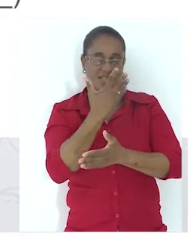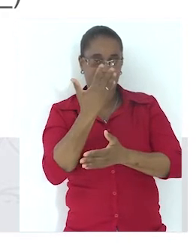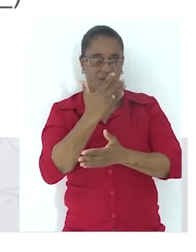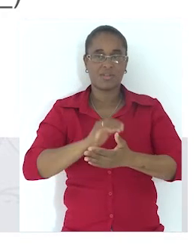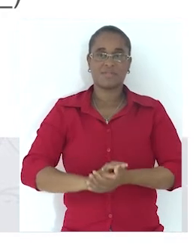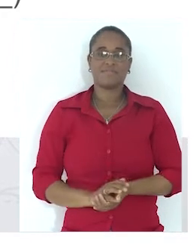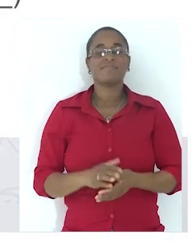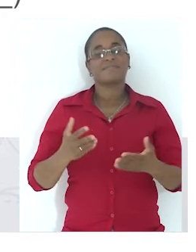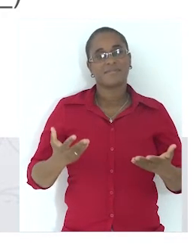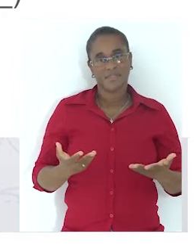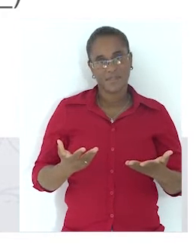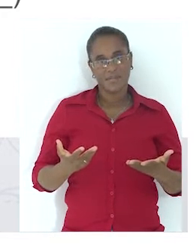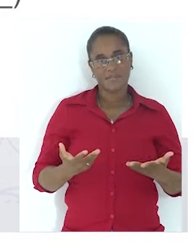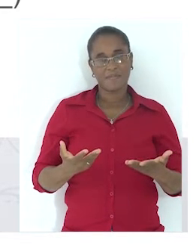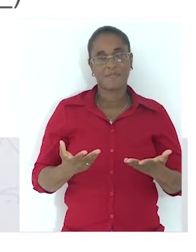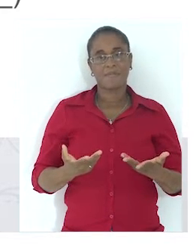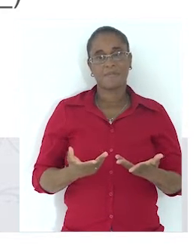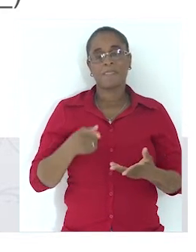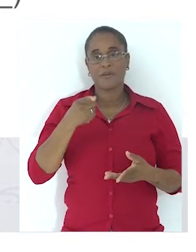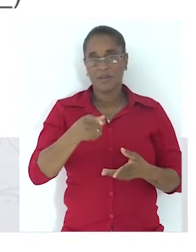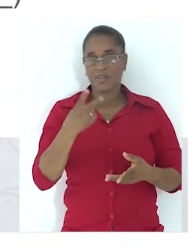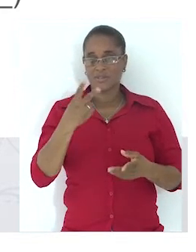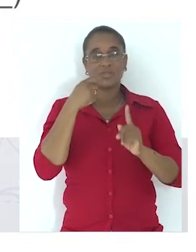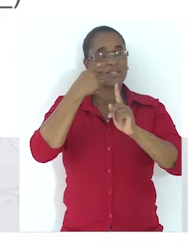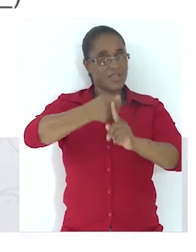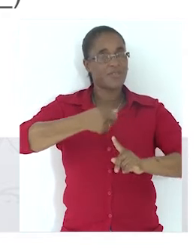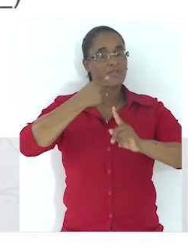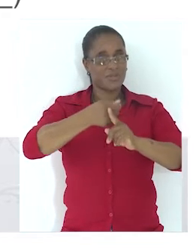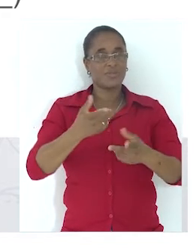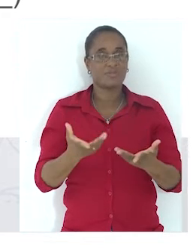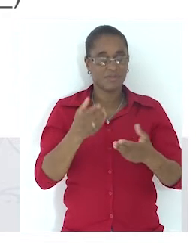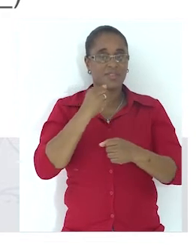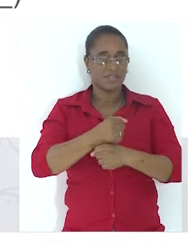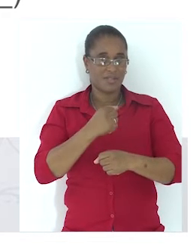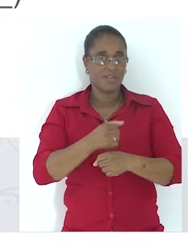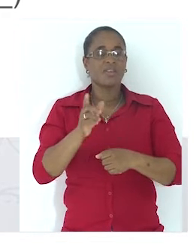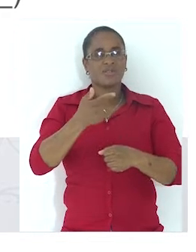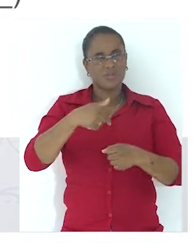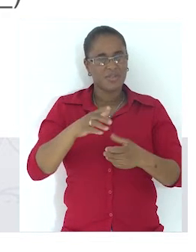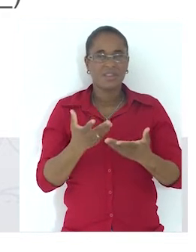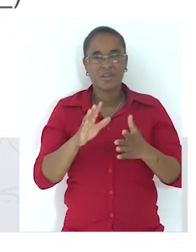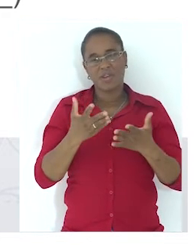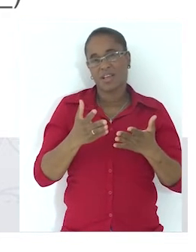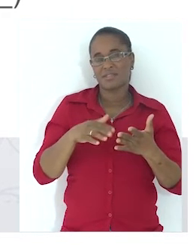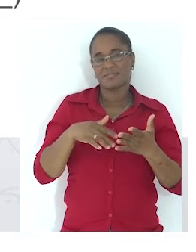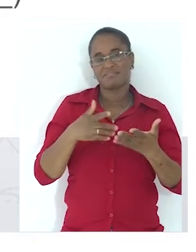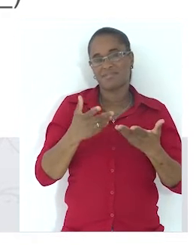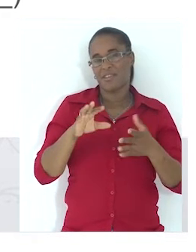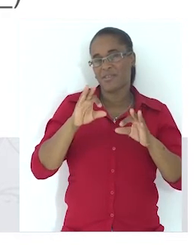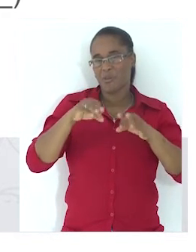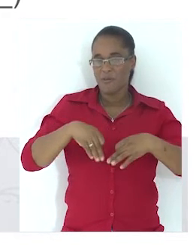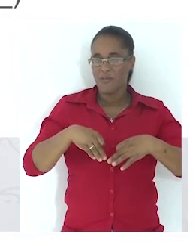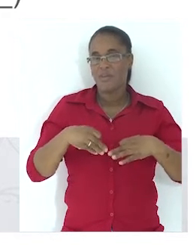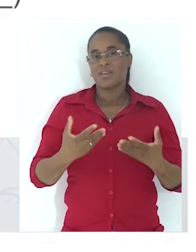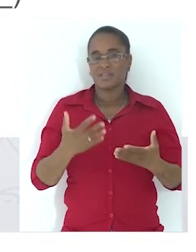aulas. Portanto, com esse desafio, esse exercício, estamos a galopar já para